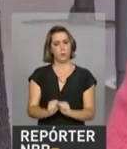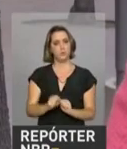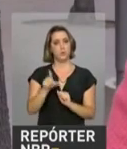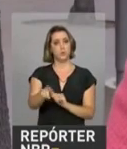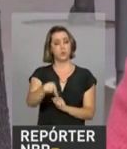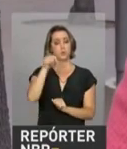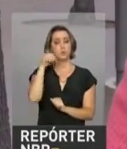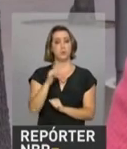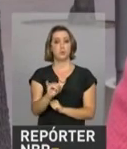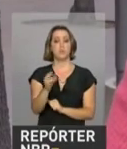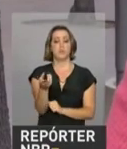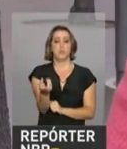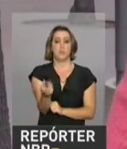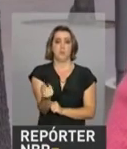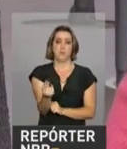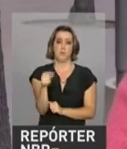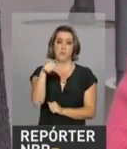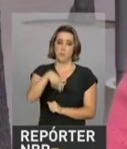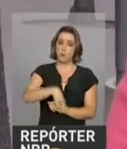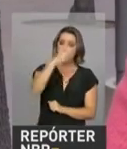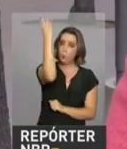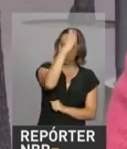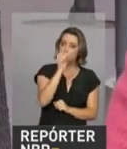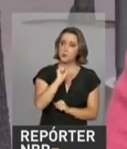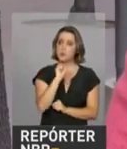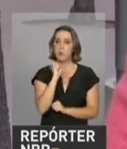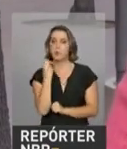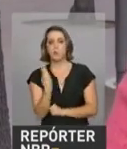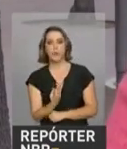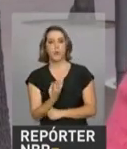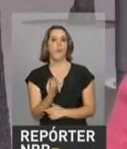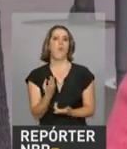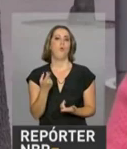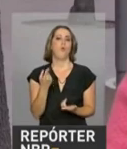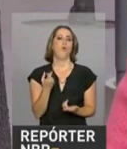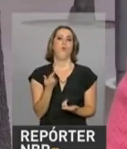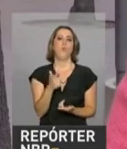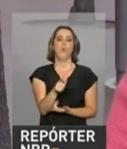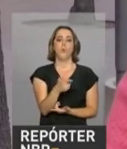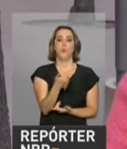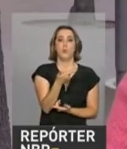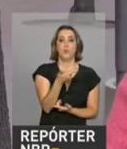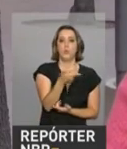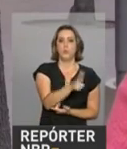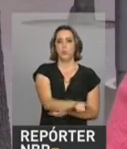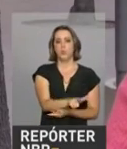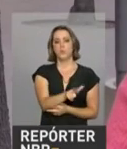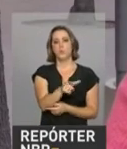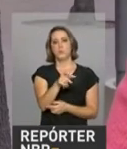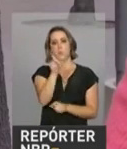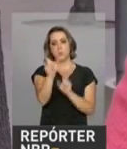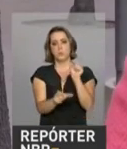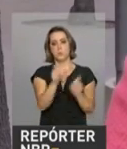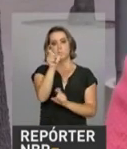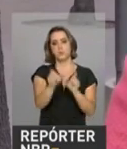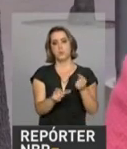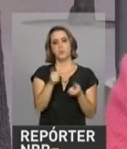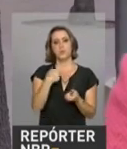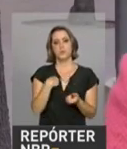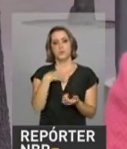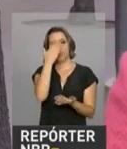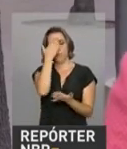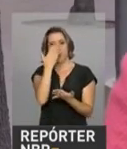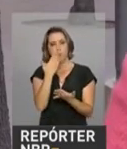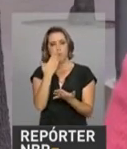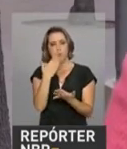receber esse valor em uma conta no Brasil ou, se não tiverem mais conta no seu nome, em uma conta no nome de outra pessoa de sua